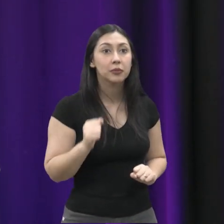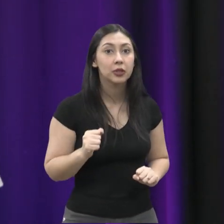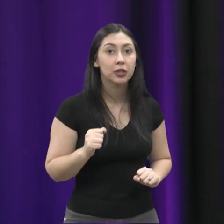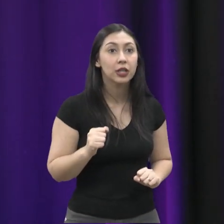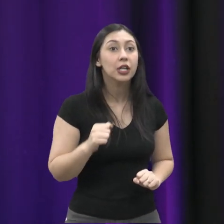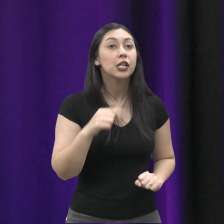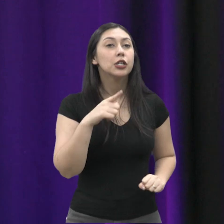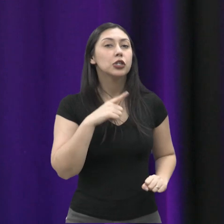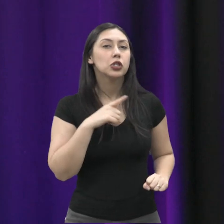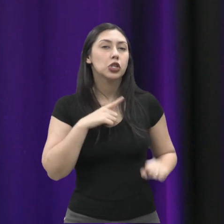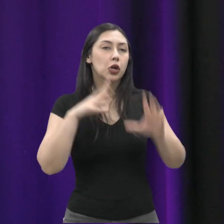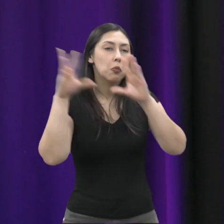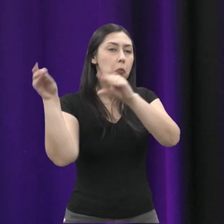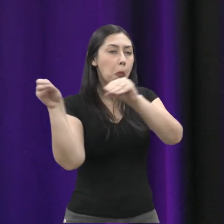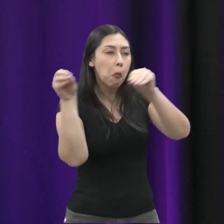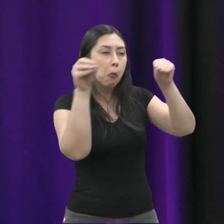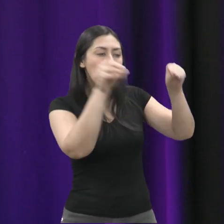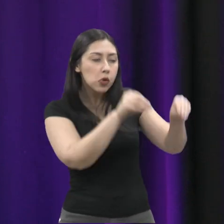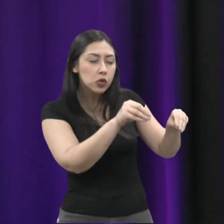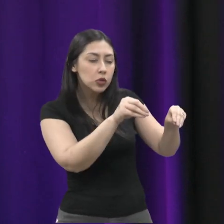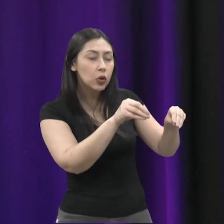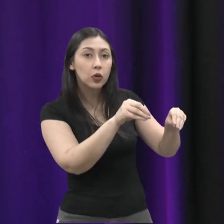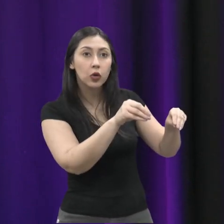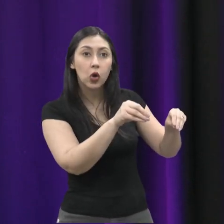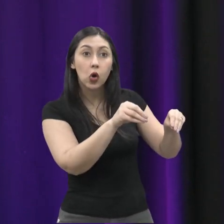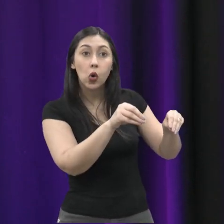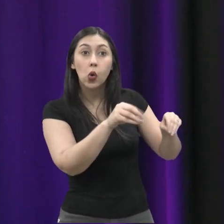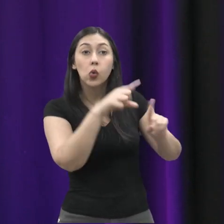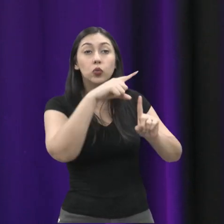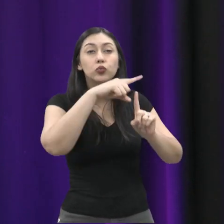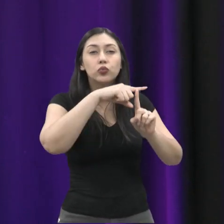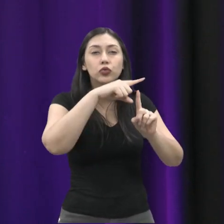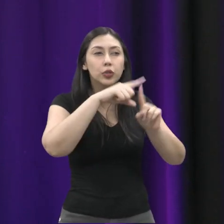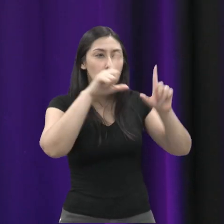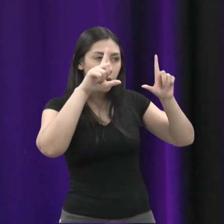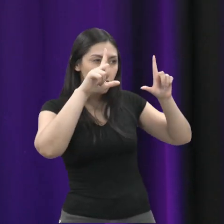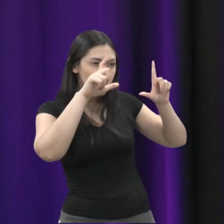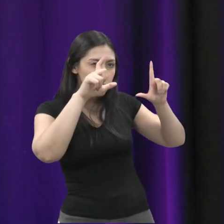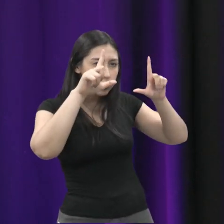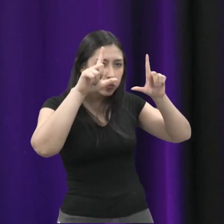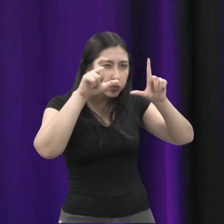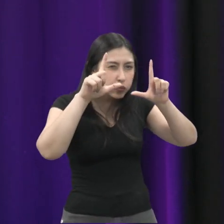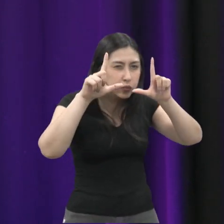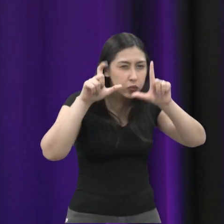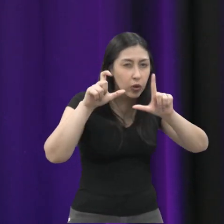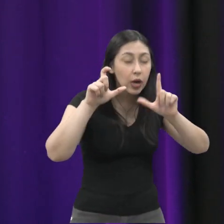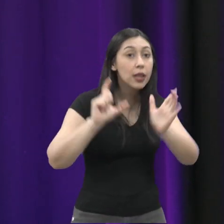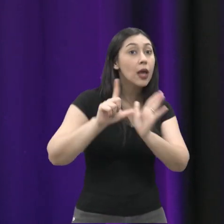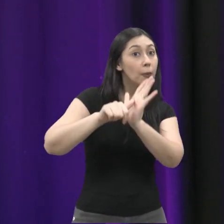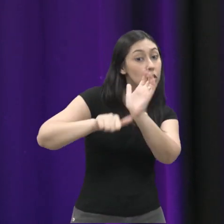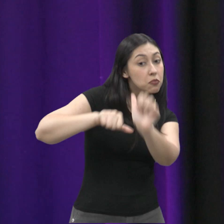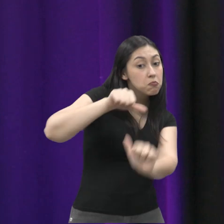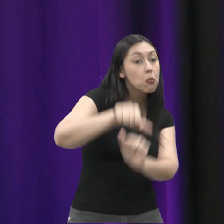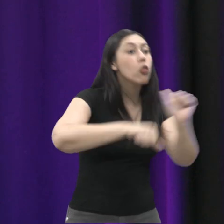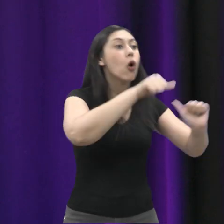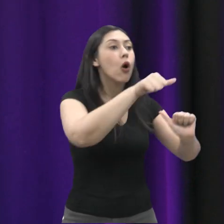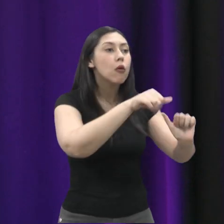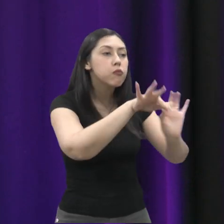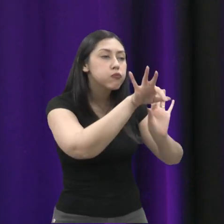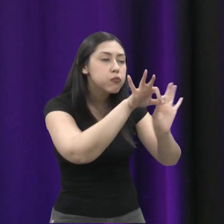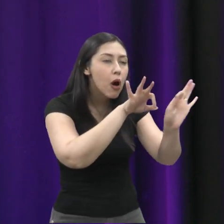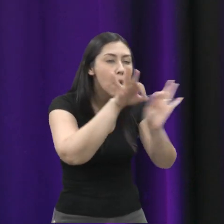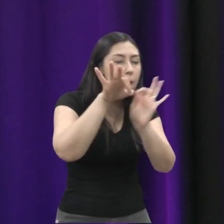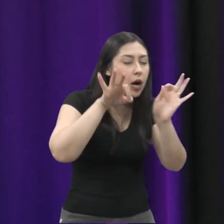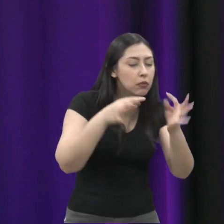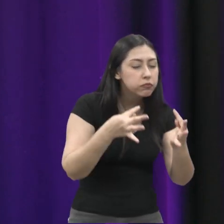o daguerreótipo, que era uma espécie de fotografia bem inicial, e depois ele trouxe a própria